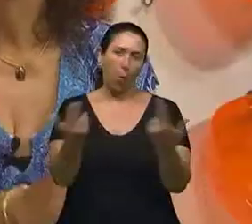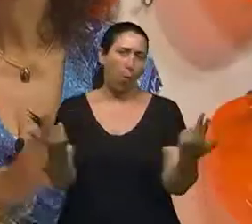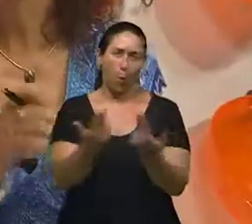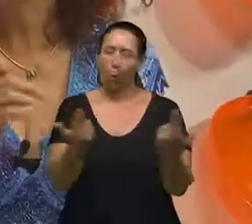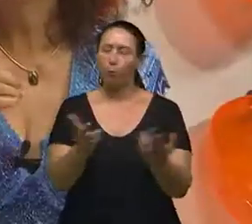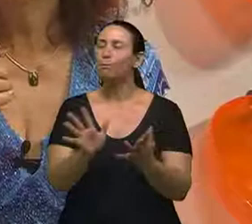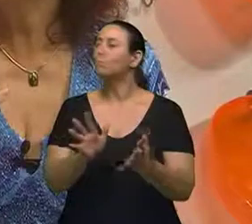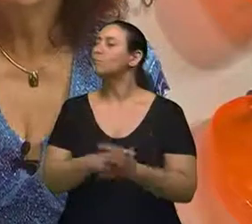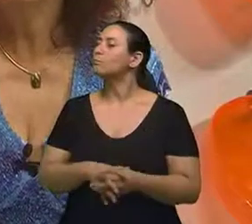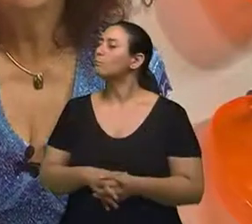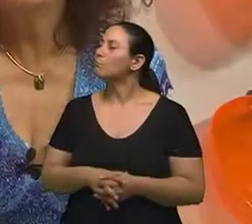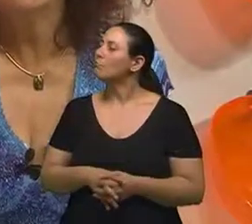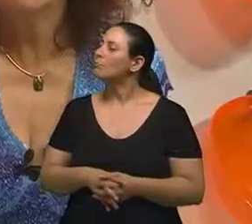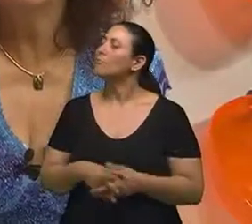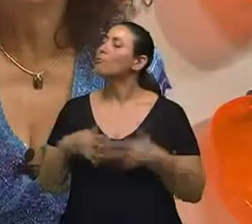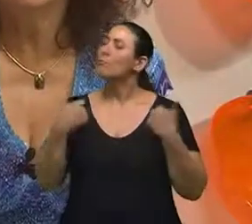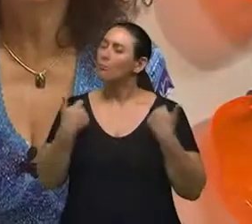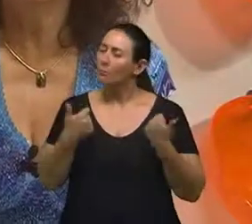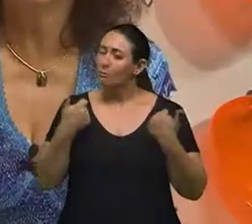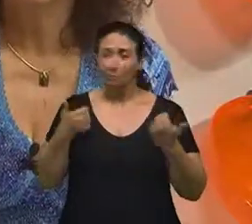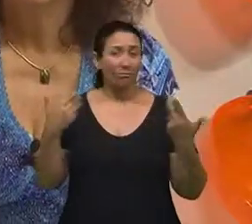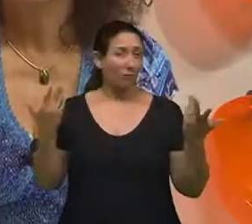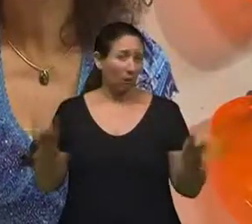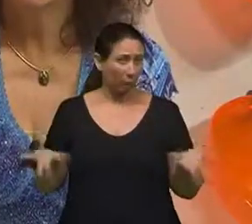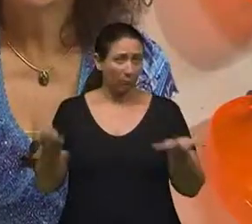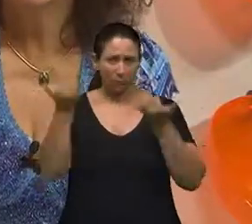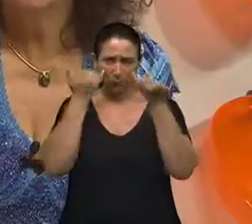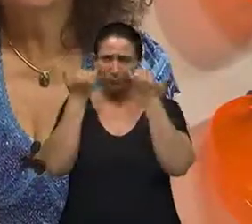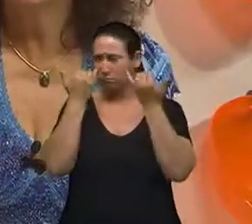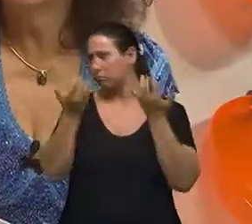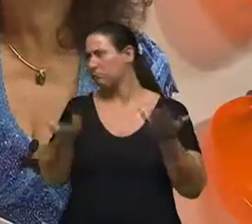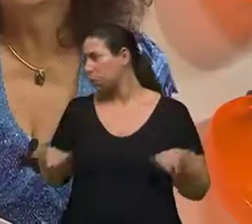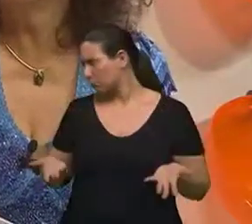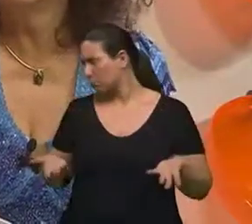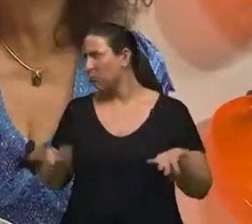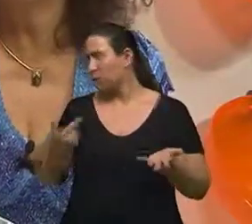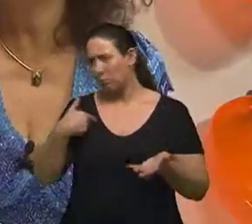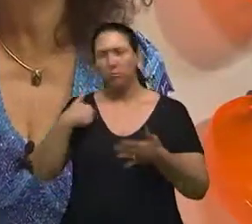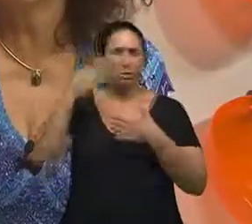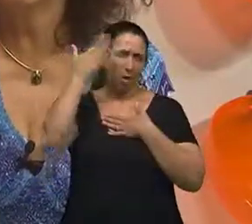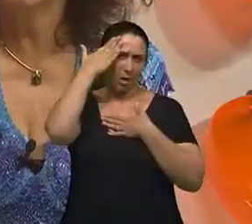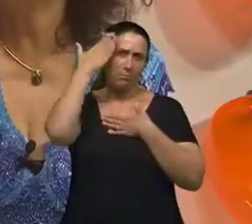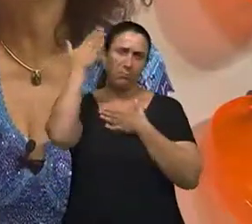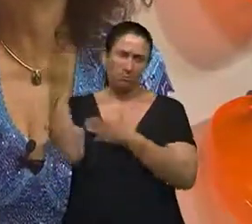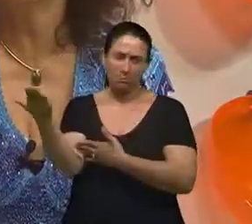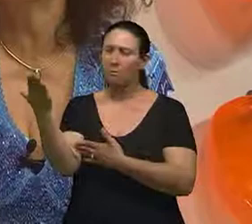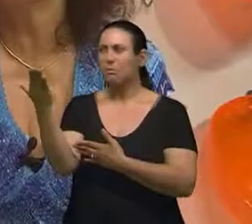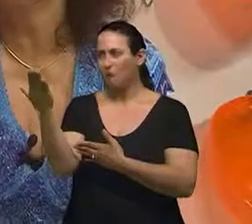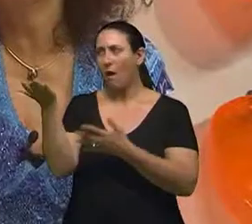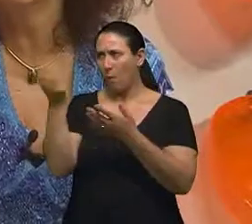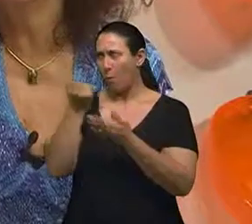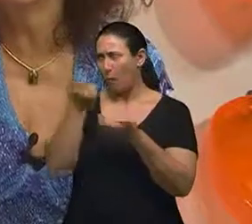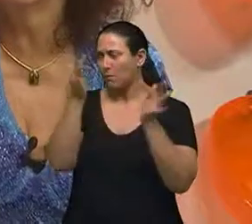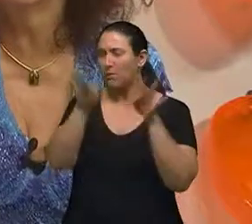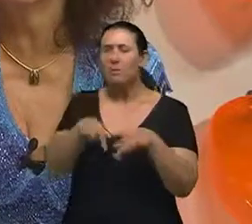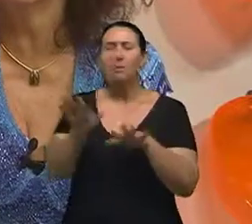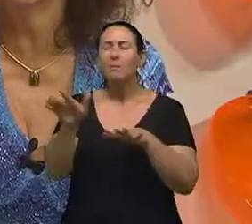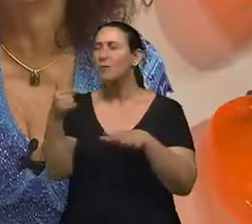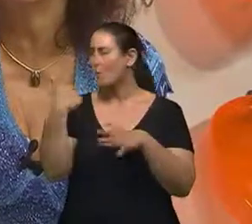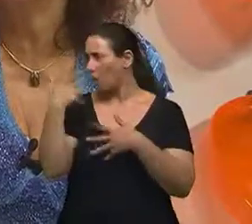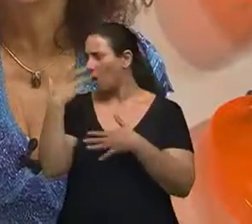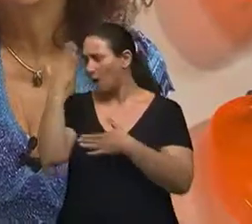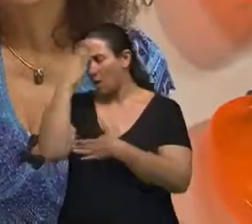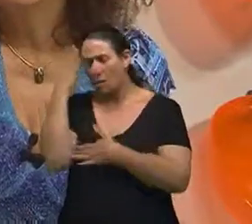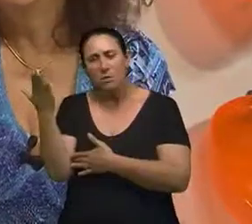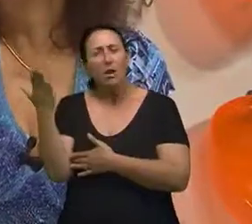Claro. Bom, o que a gente está vendo aqui com esta, e eu já lhe agradeço antecipadamente, já vamos encerrar o programa, mas eu quero lhe agradecer